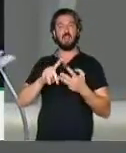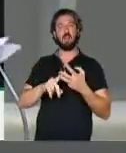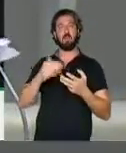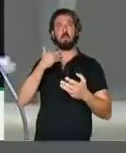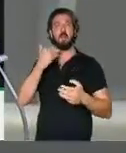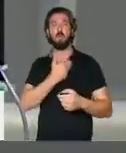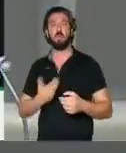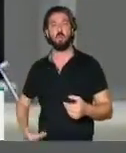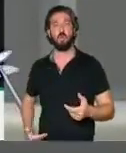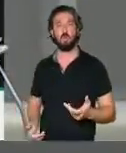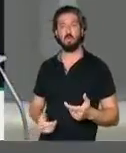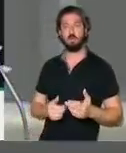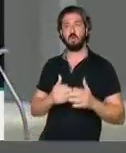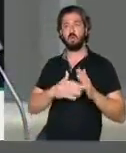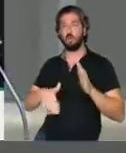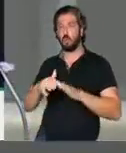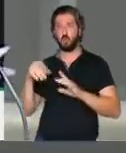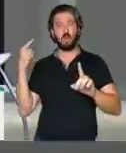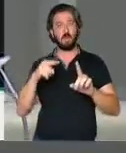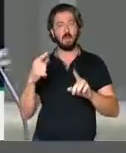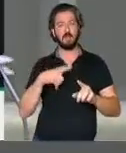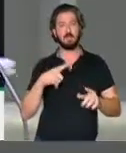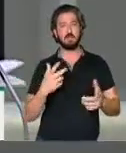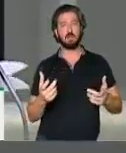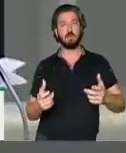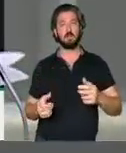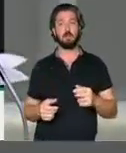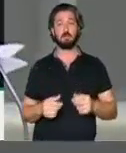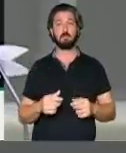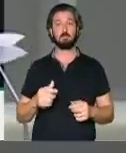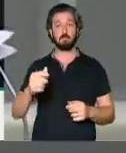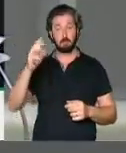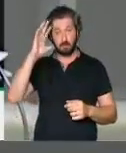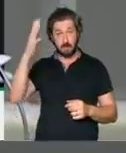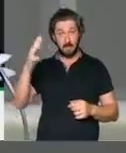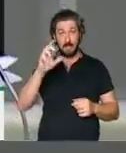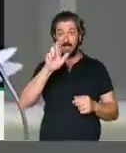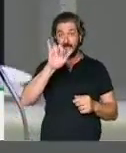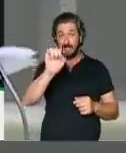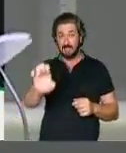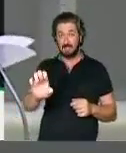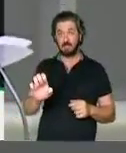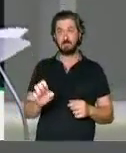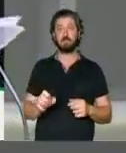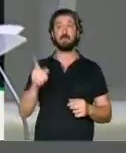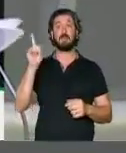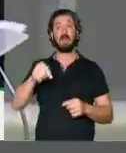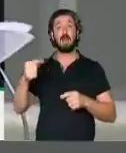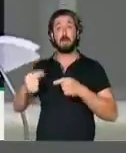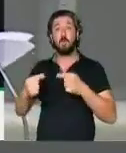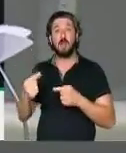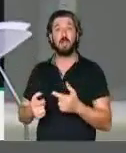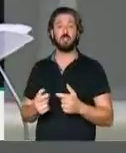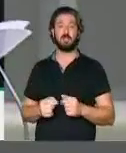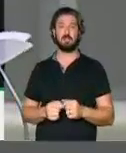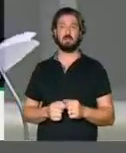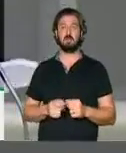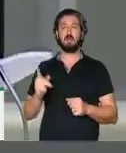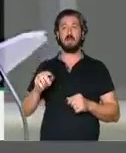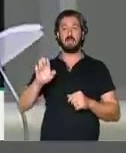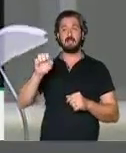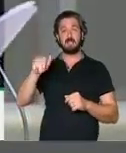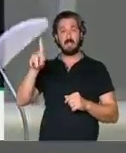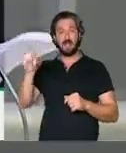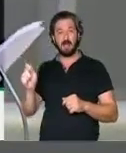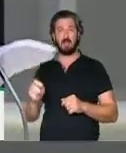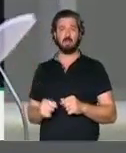bancos públicos estão ameaçados. A saída da crise, presidente, está na política, à esquerda,